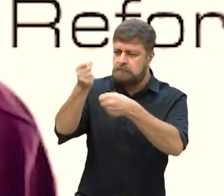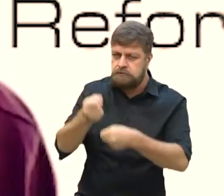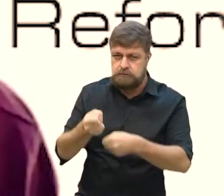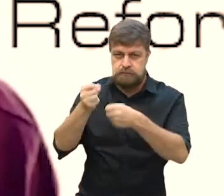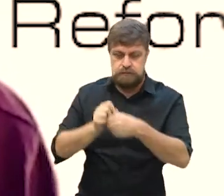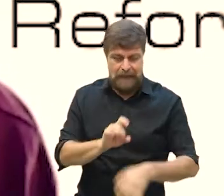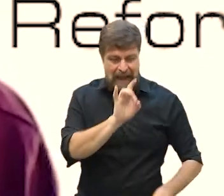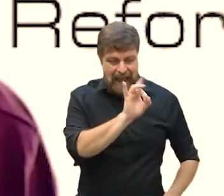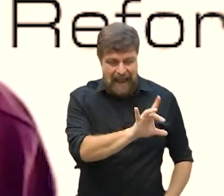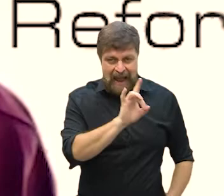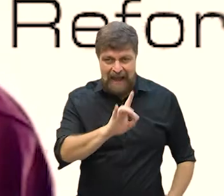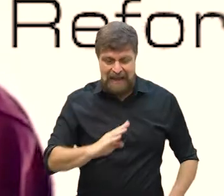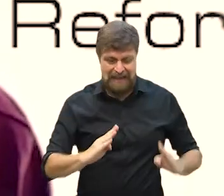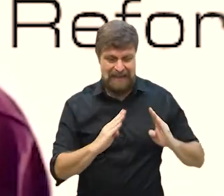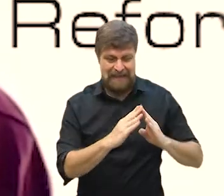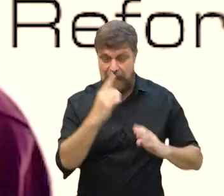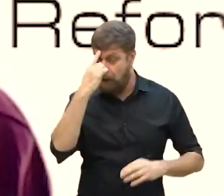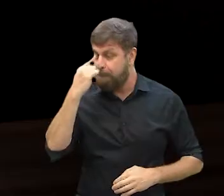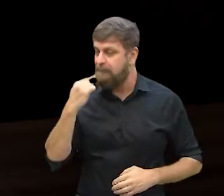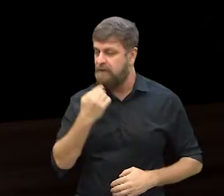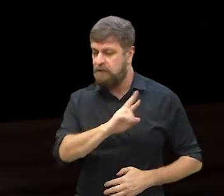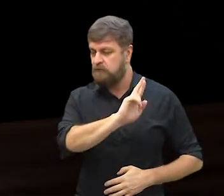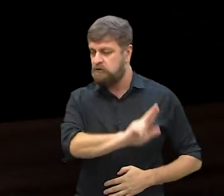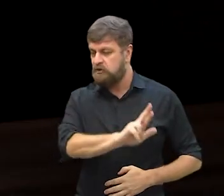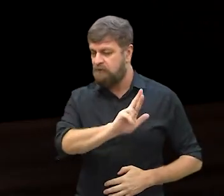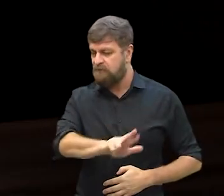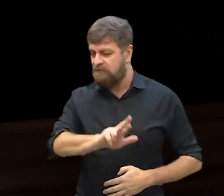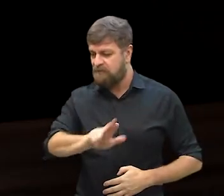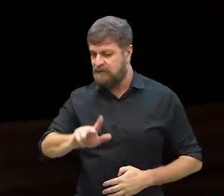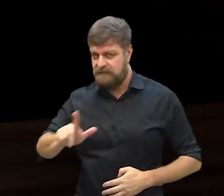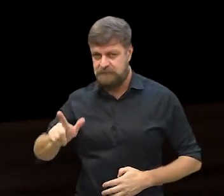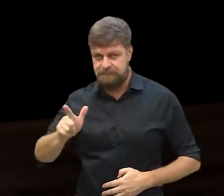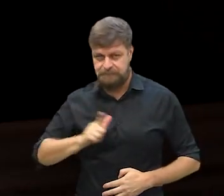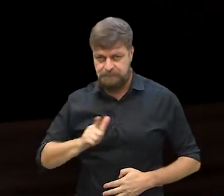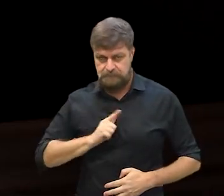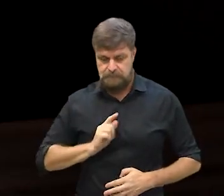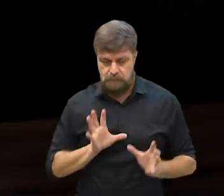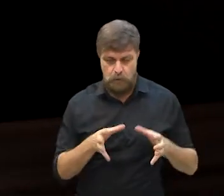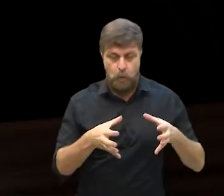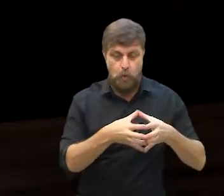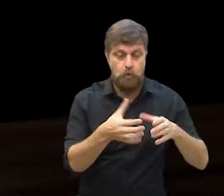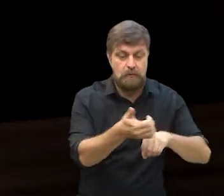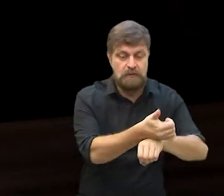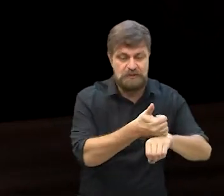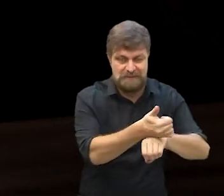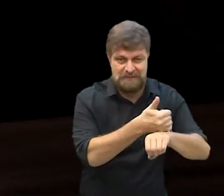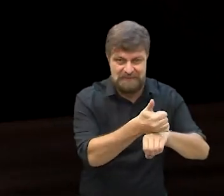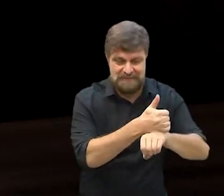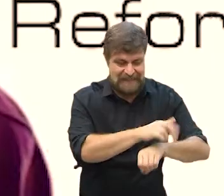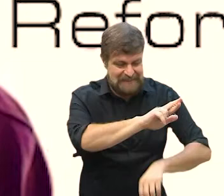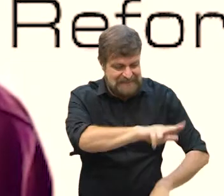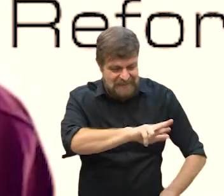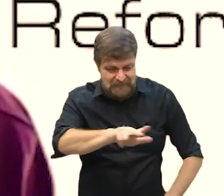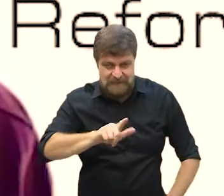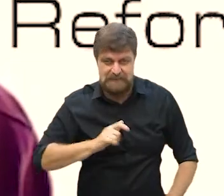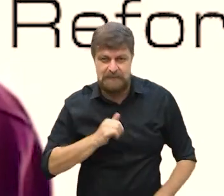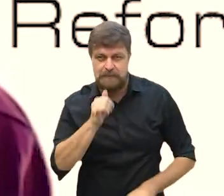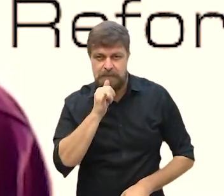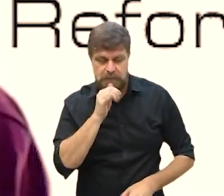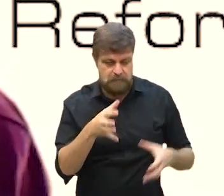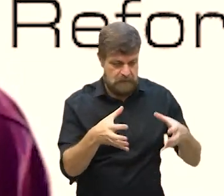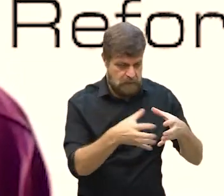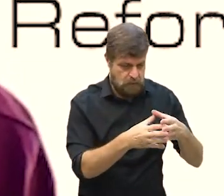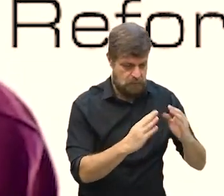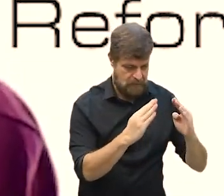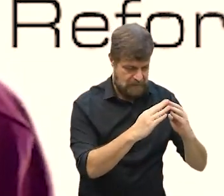Então, cada obra tem um perfil, cada obra necessita de um perfil de mão de obra, né? Então, às vezes uma equipe